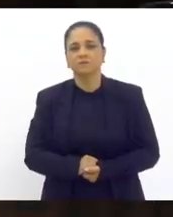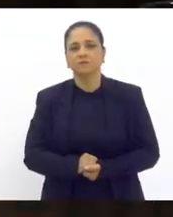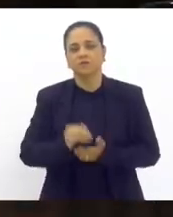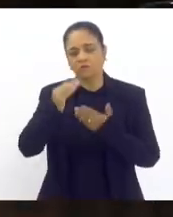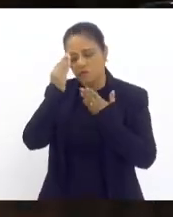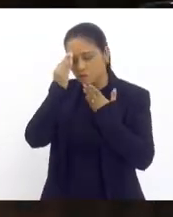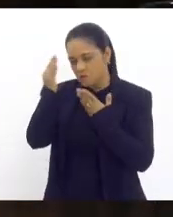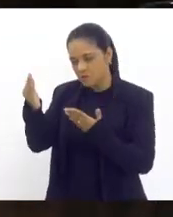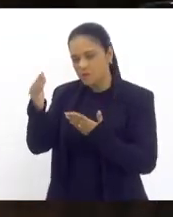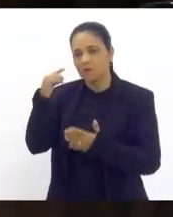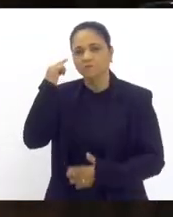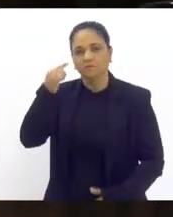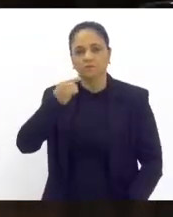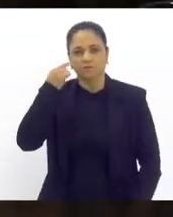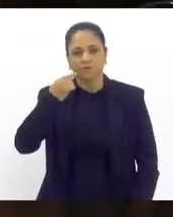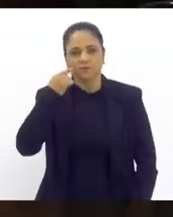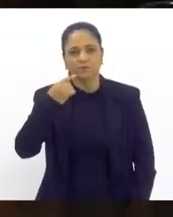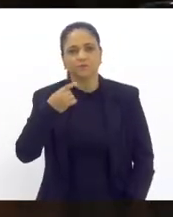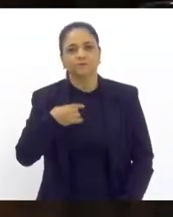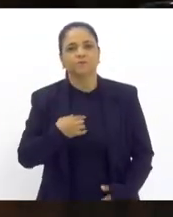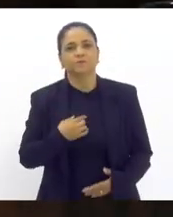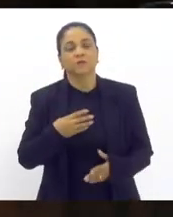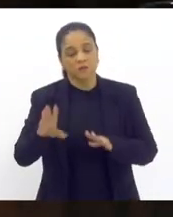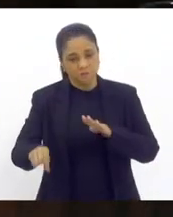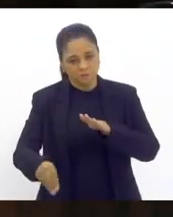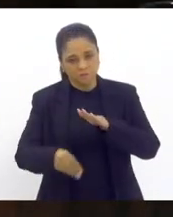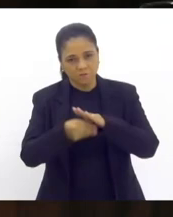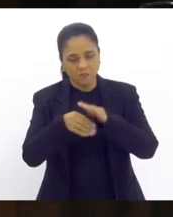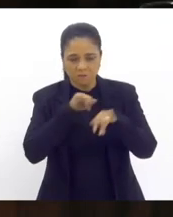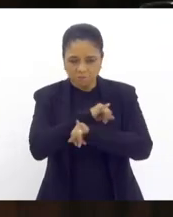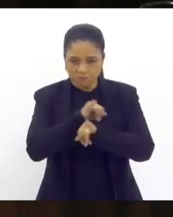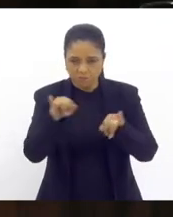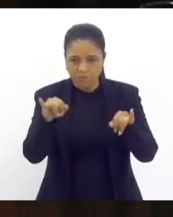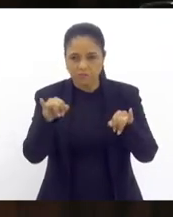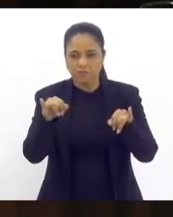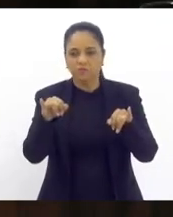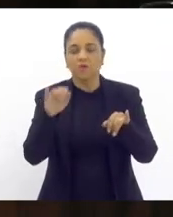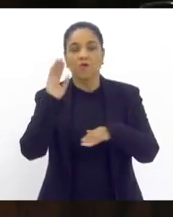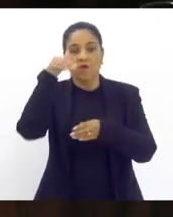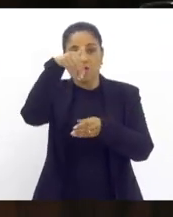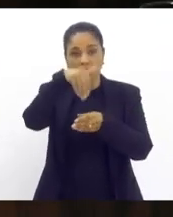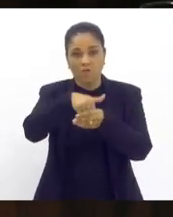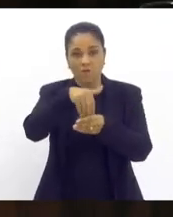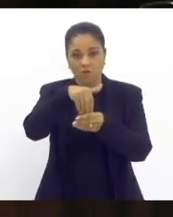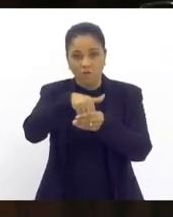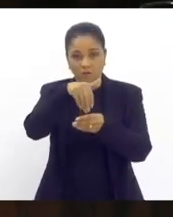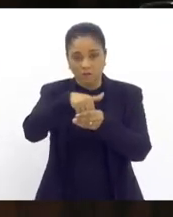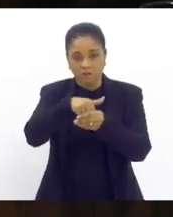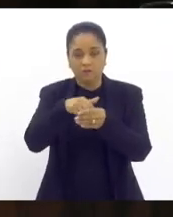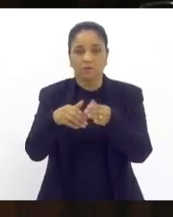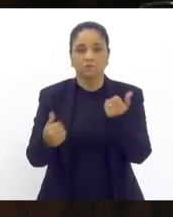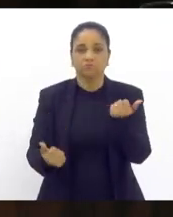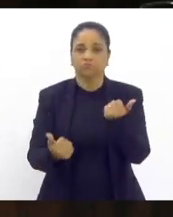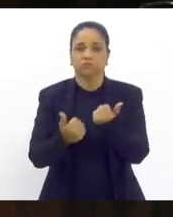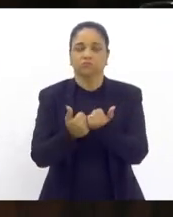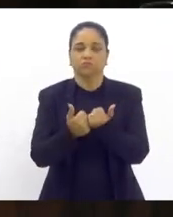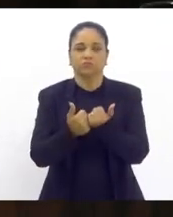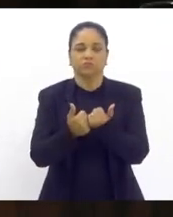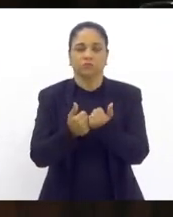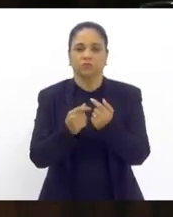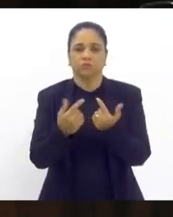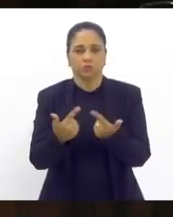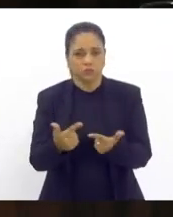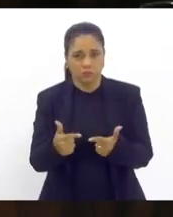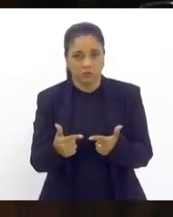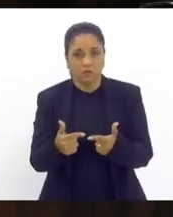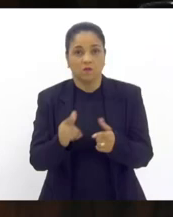Obrigada, deputado. Com os pareceres emitidos em votação substitutivo. Conforme a final